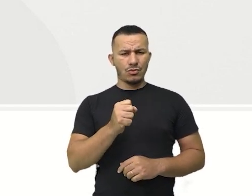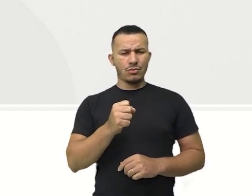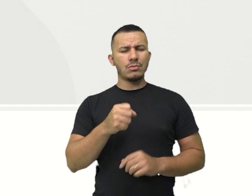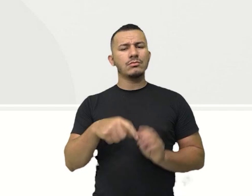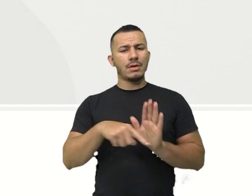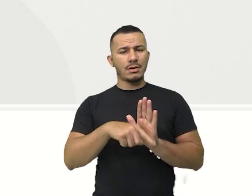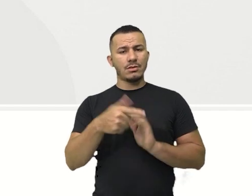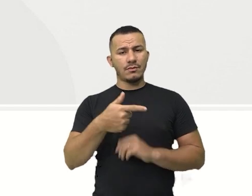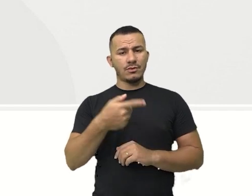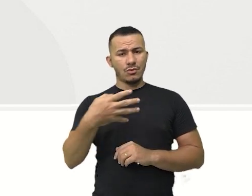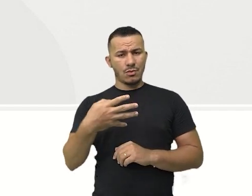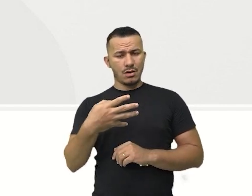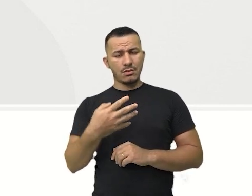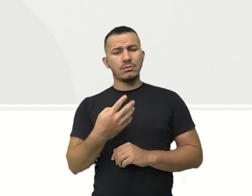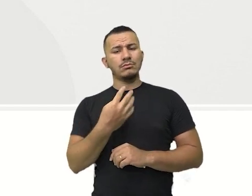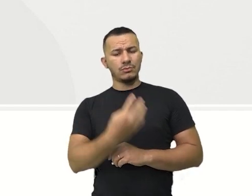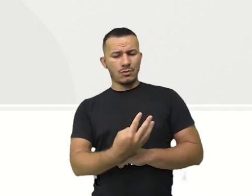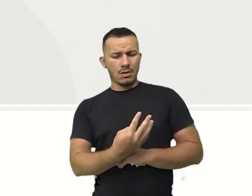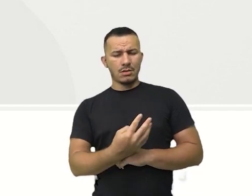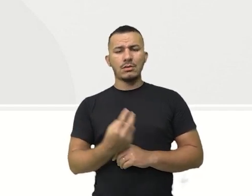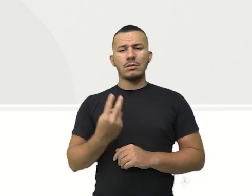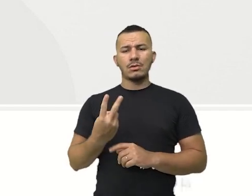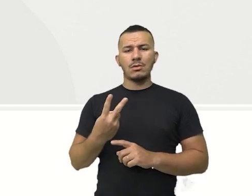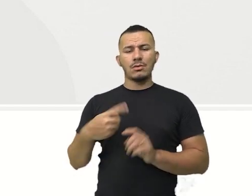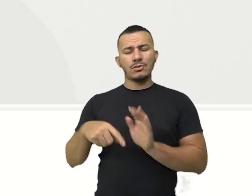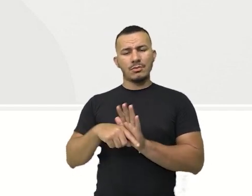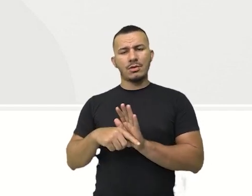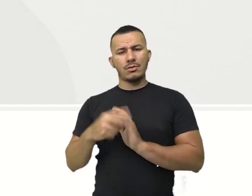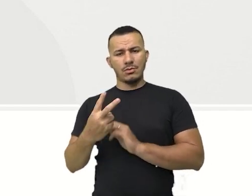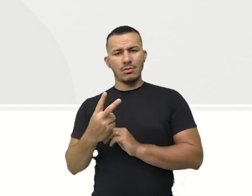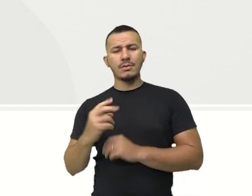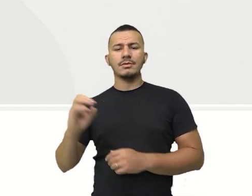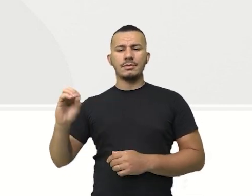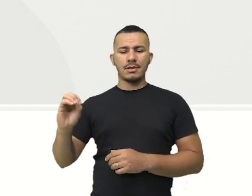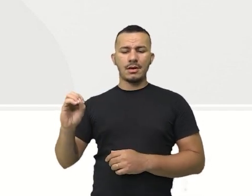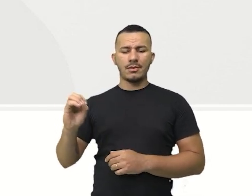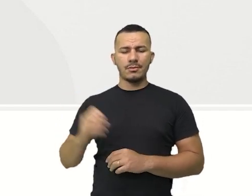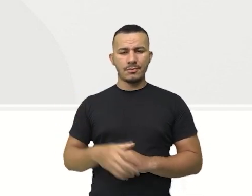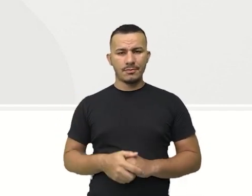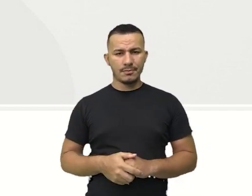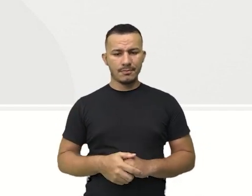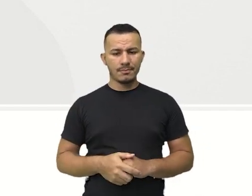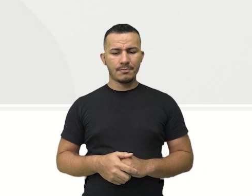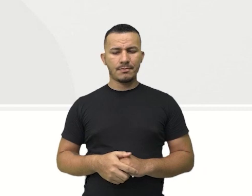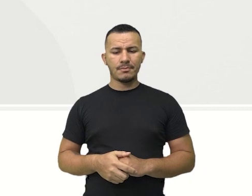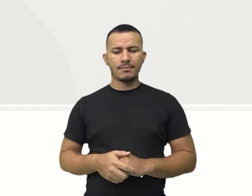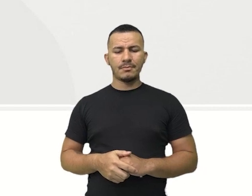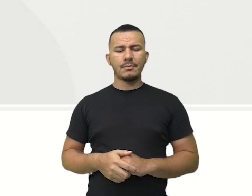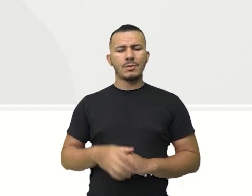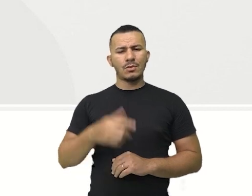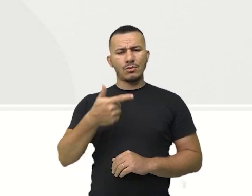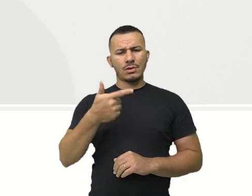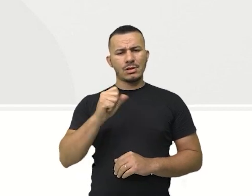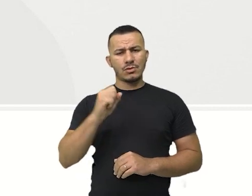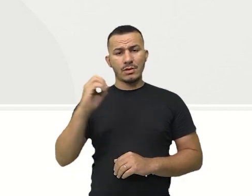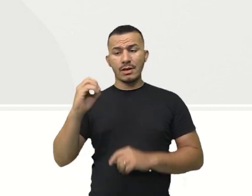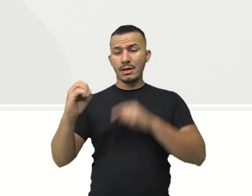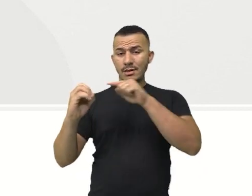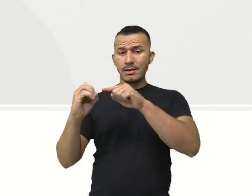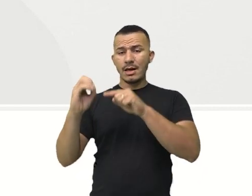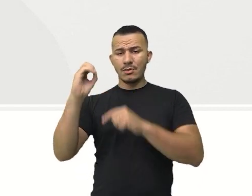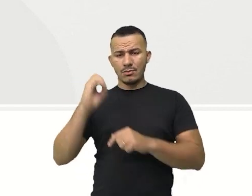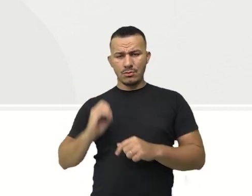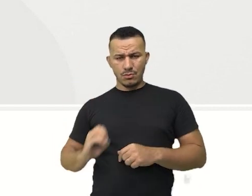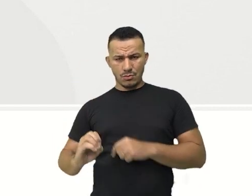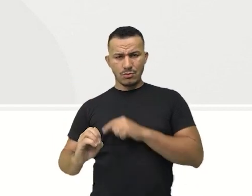4 dá 4. 2 menos 2 dá 0. Aí nós temos um 0 aqui que a gente vai baixar, né? Então ficamos agora